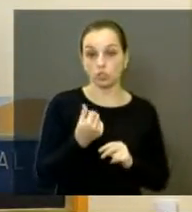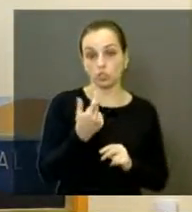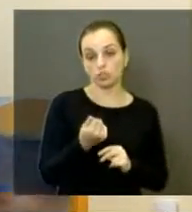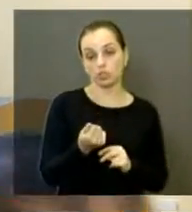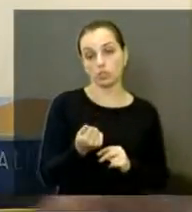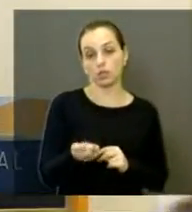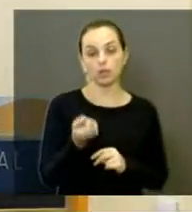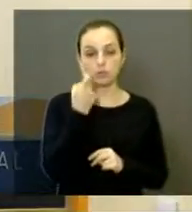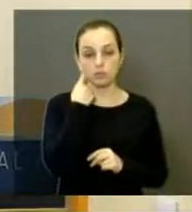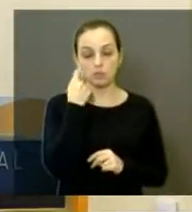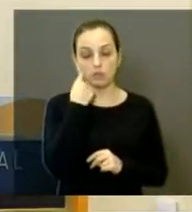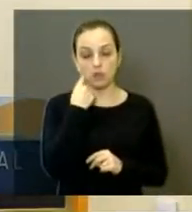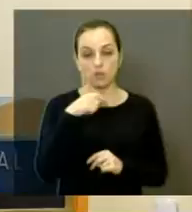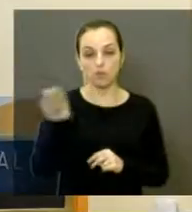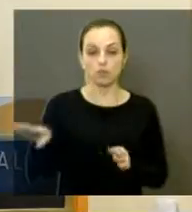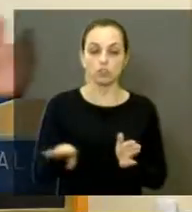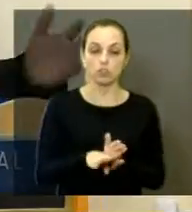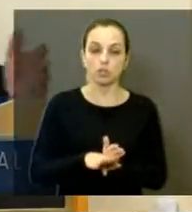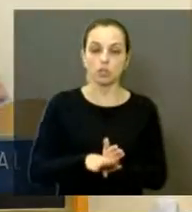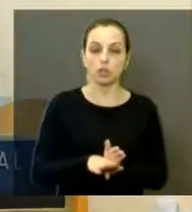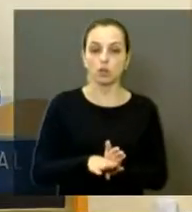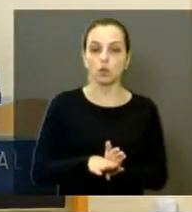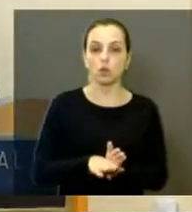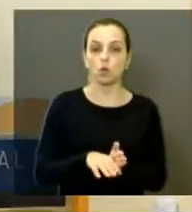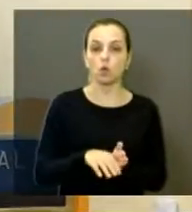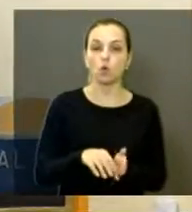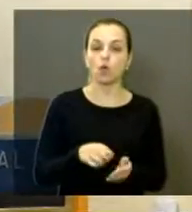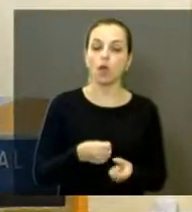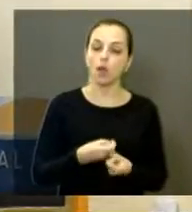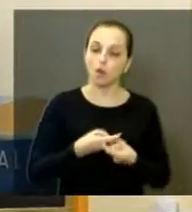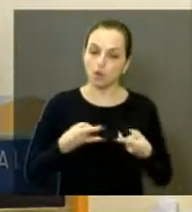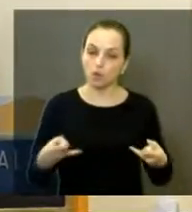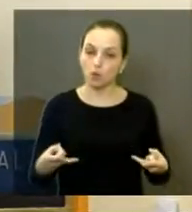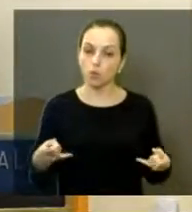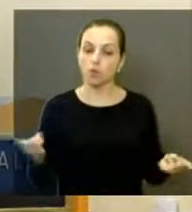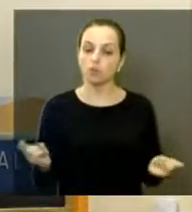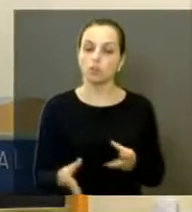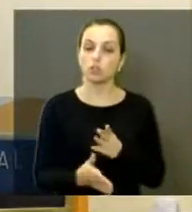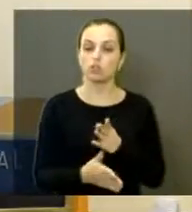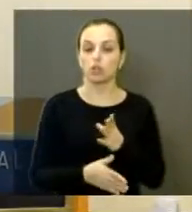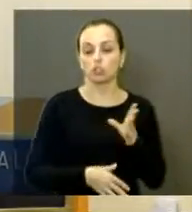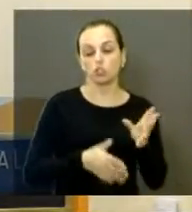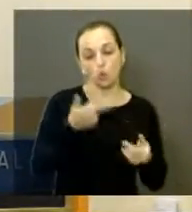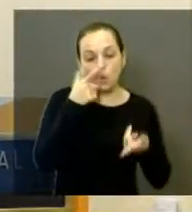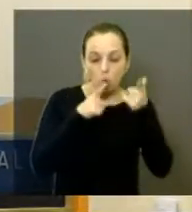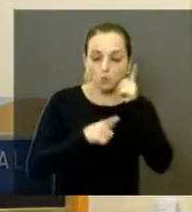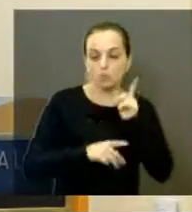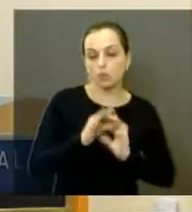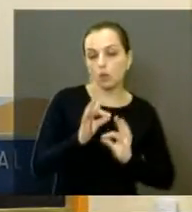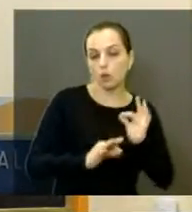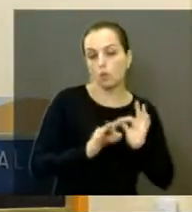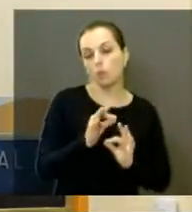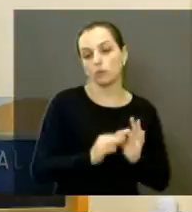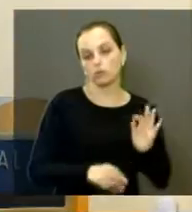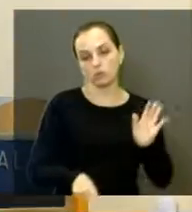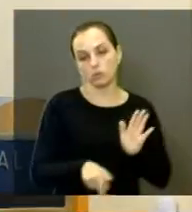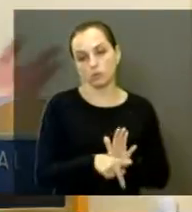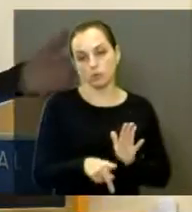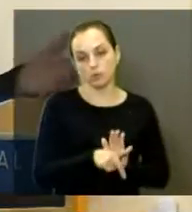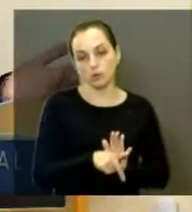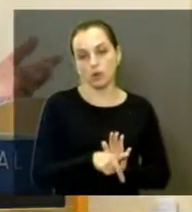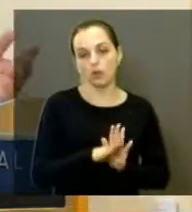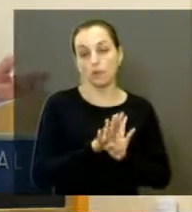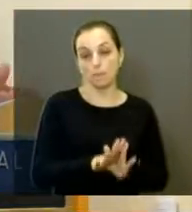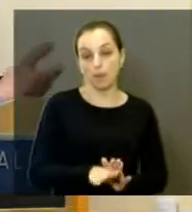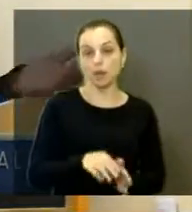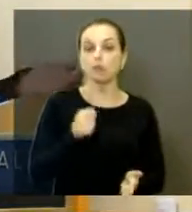na sexta-feira e a folha de pagamento já tinha fechado, não deu tempo de montar o projeto, mas que eles vão receber.